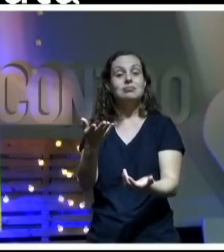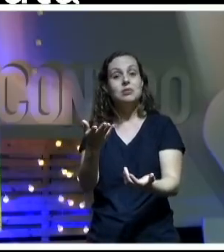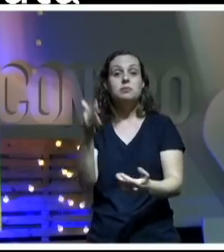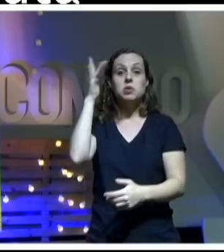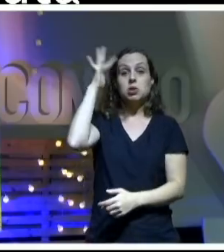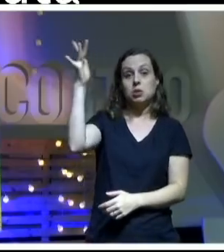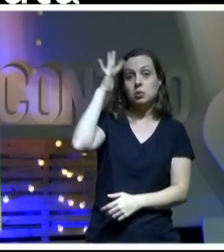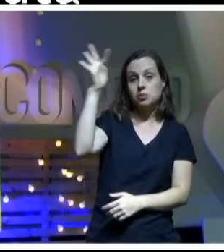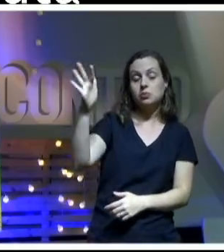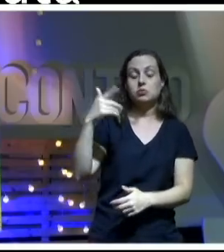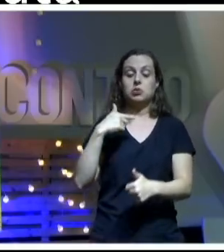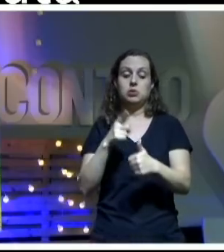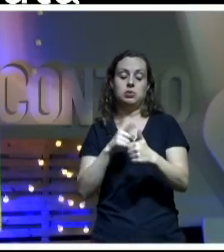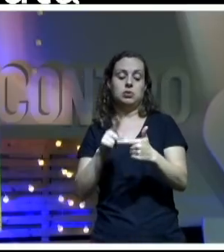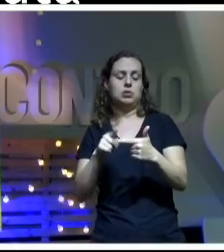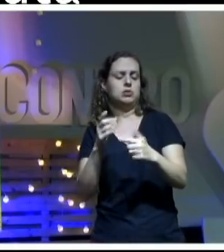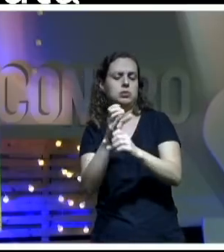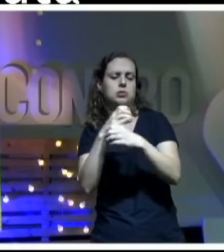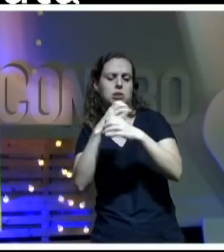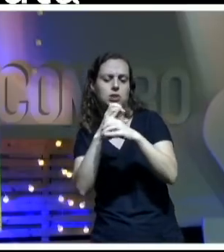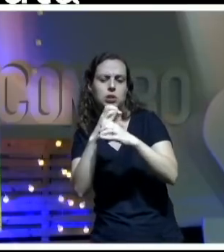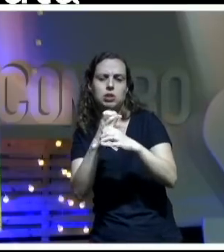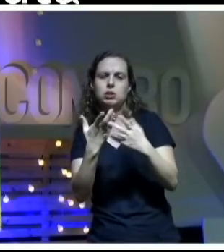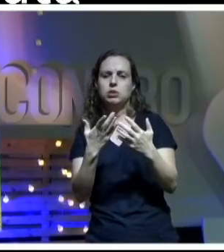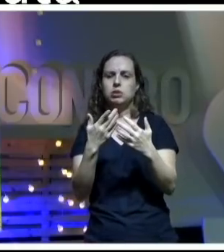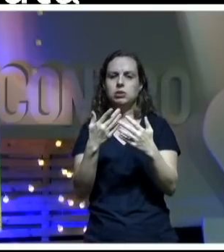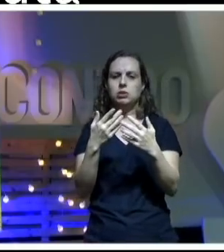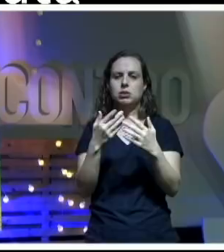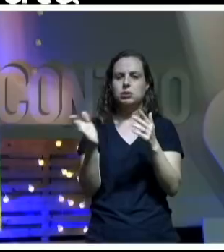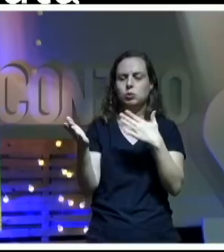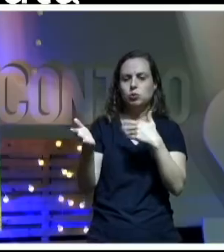filosofia ciências obscuras